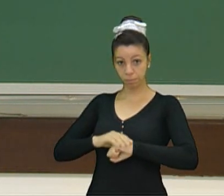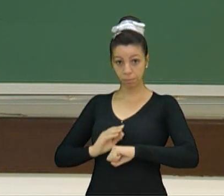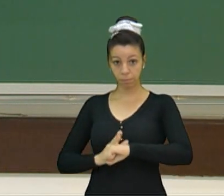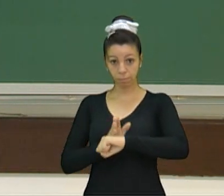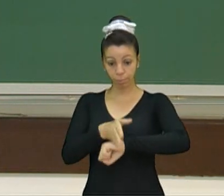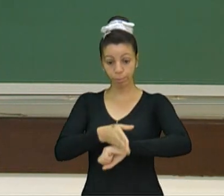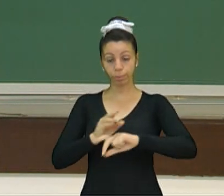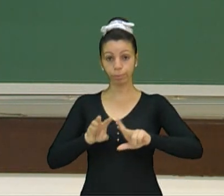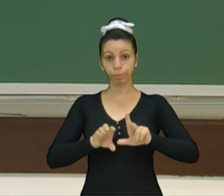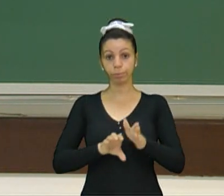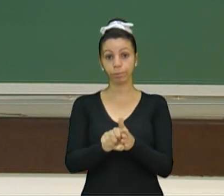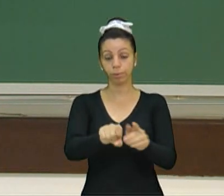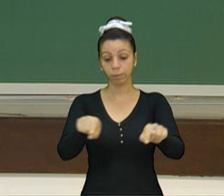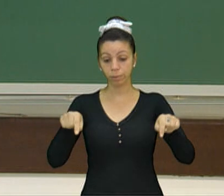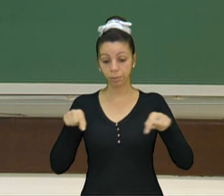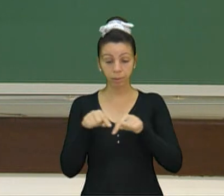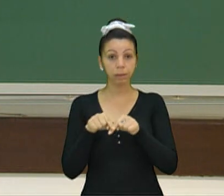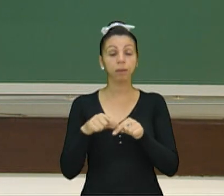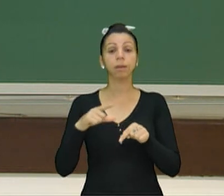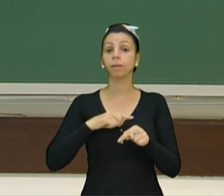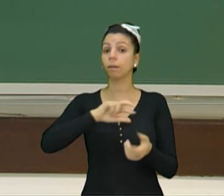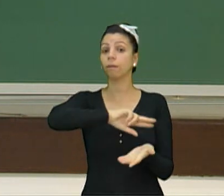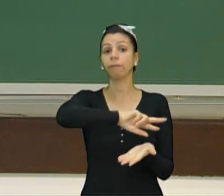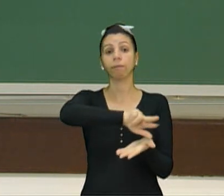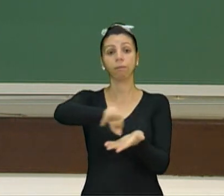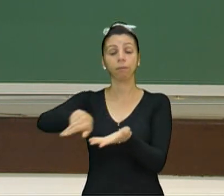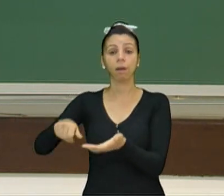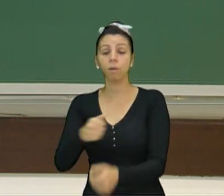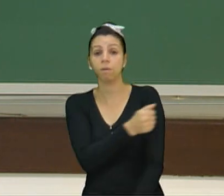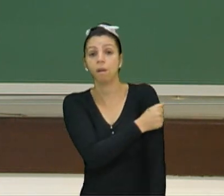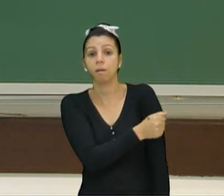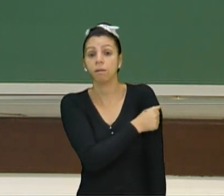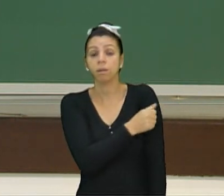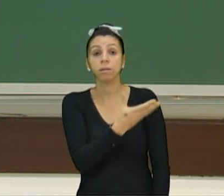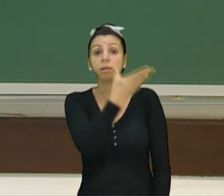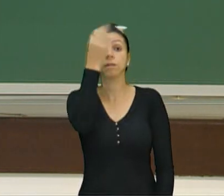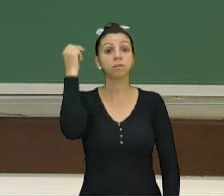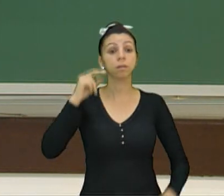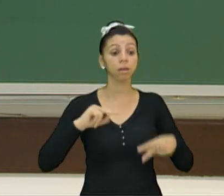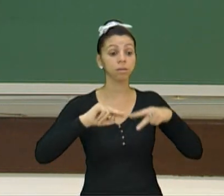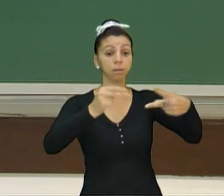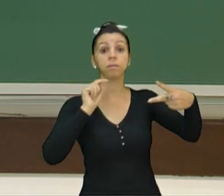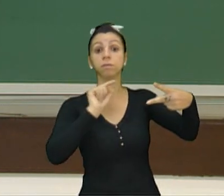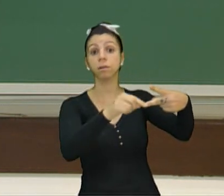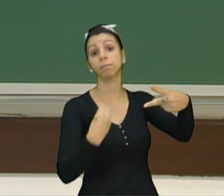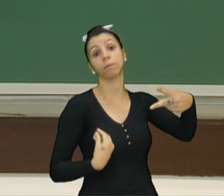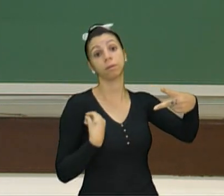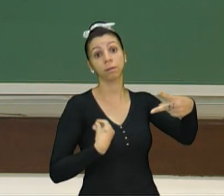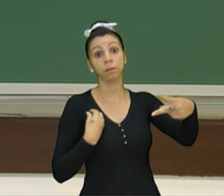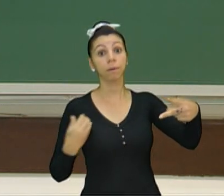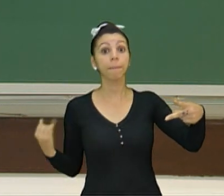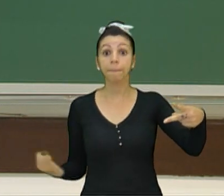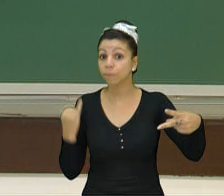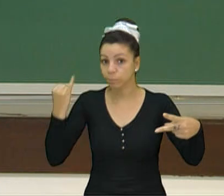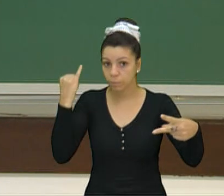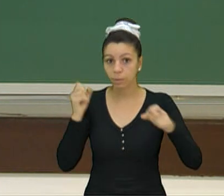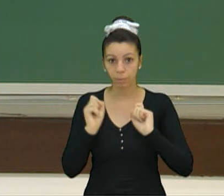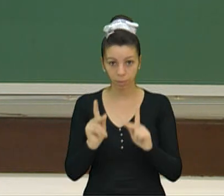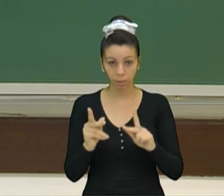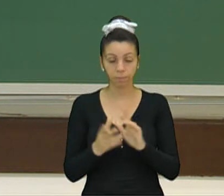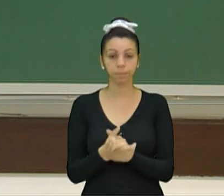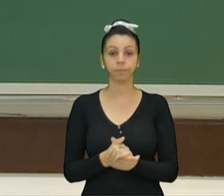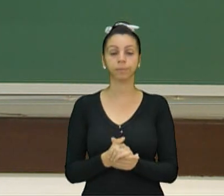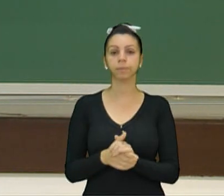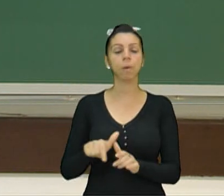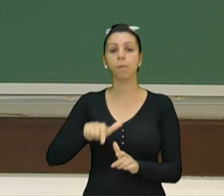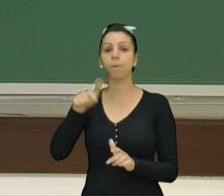Classroom, eu vejo vários alunos meus que não estão fazendo isso, não estão marcando a presença. Então, é muito importante, tá bom? E